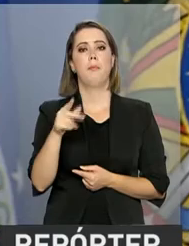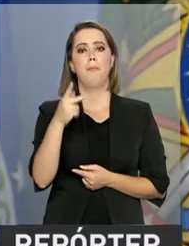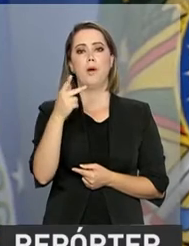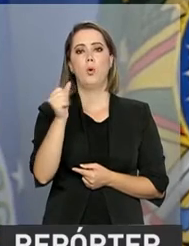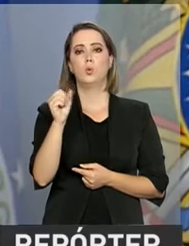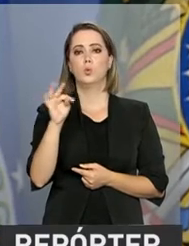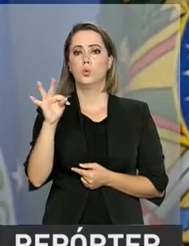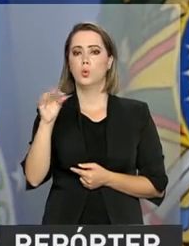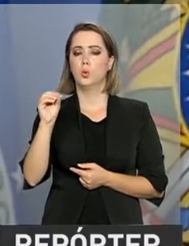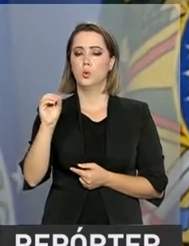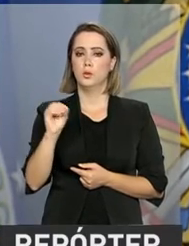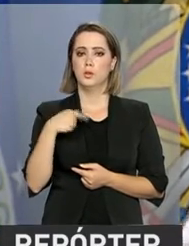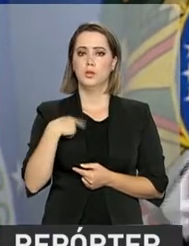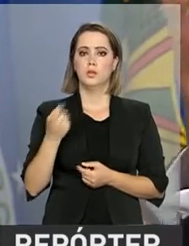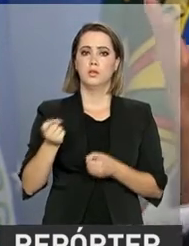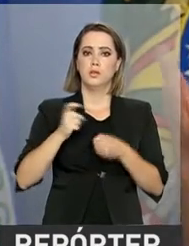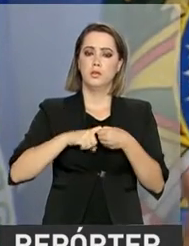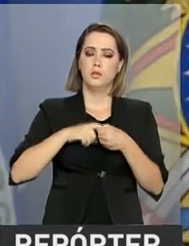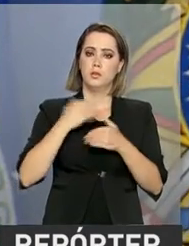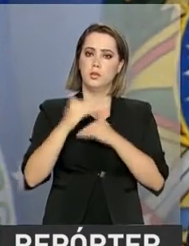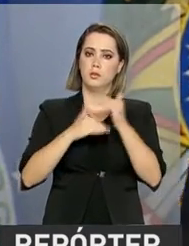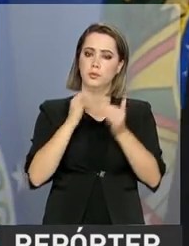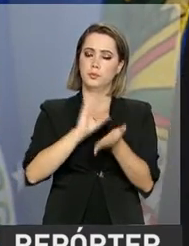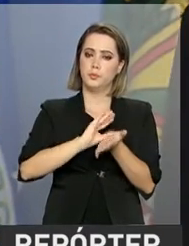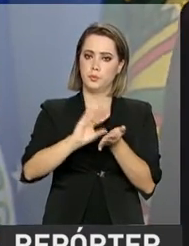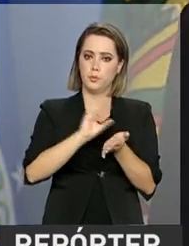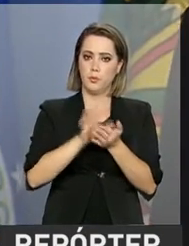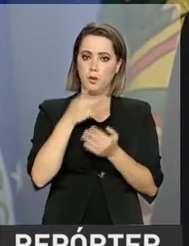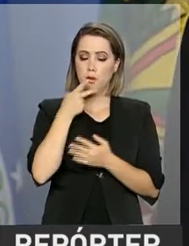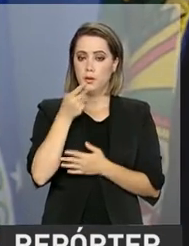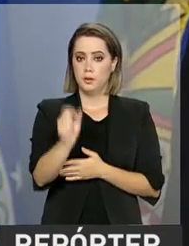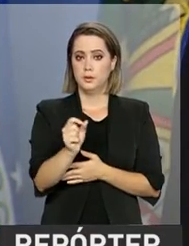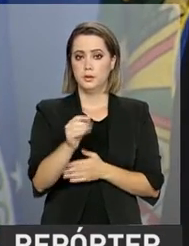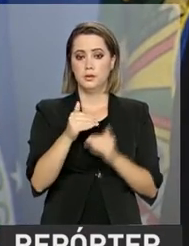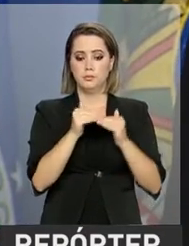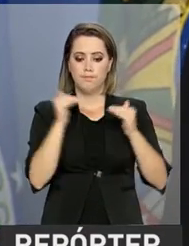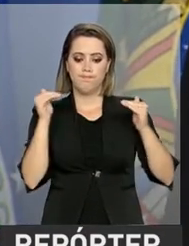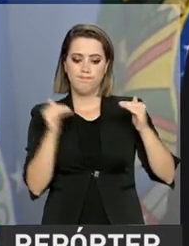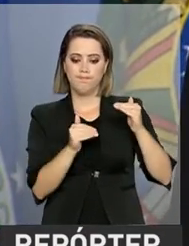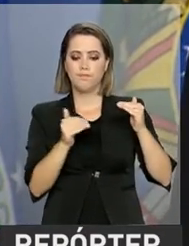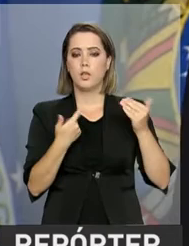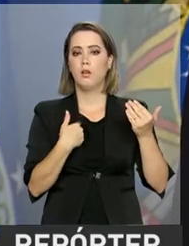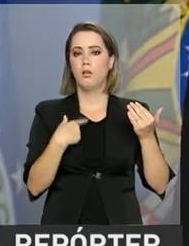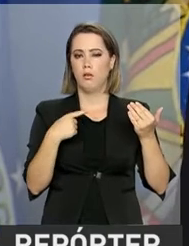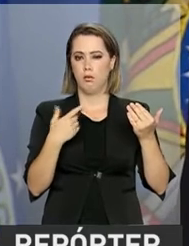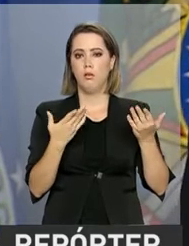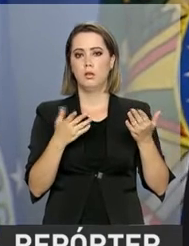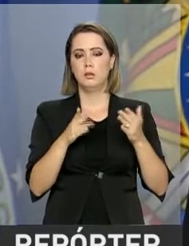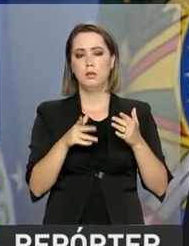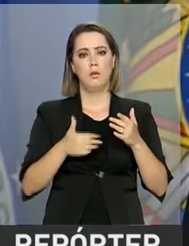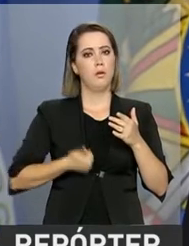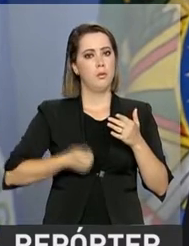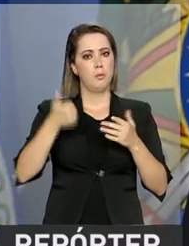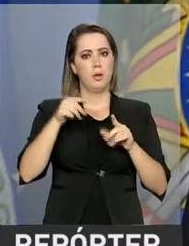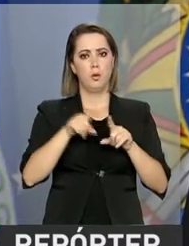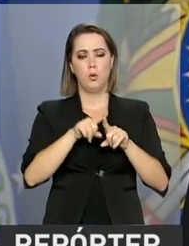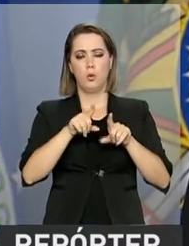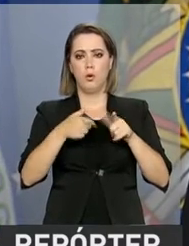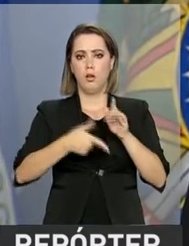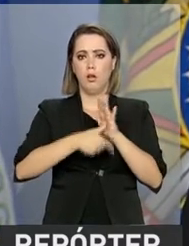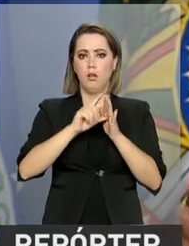retornar ao grau de investimento mas todo falou que caiu de 570 menos de 300 trezentos